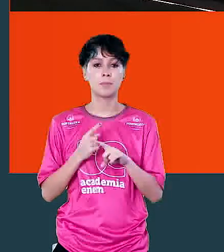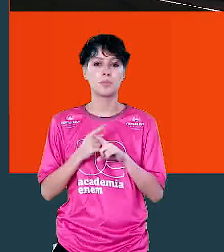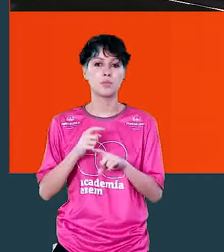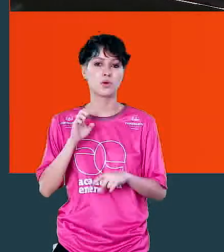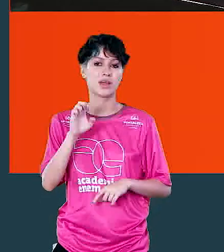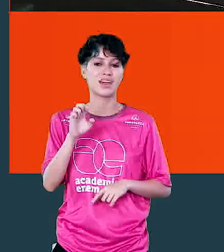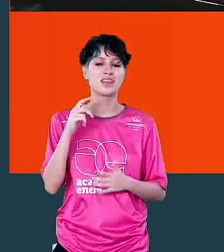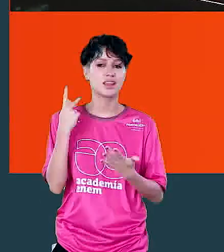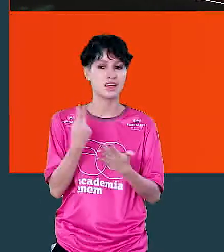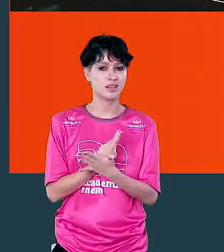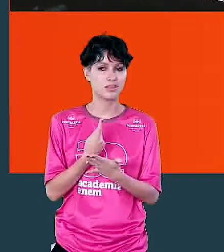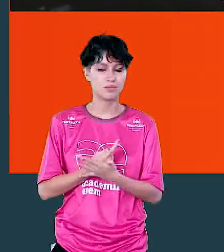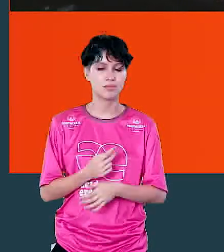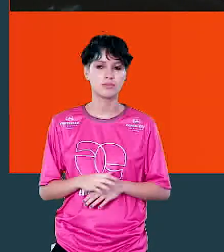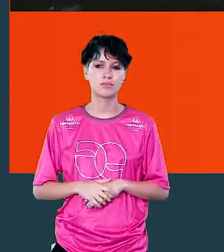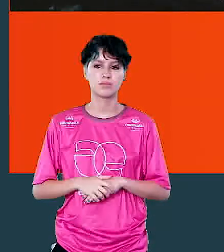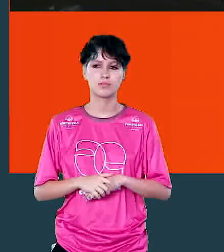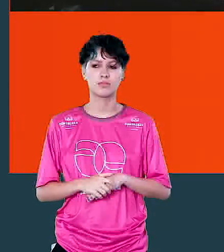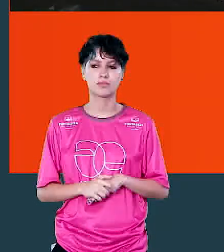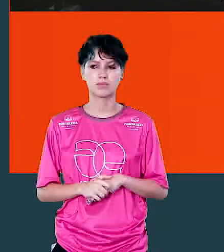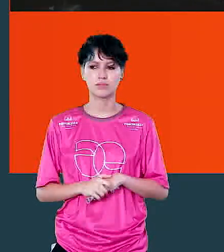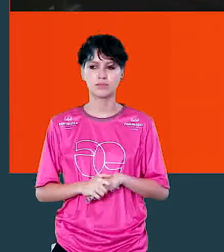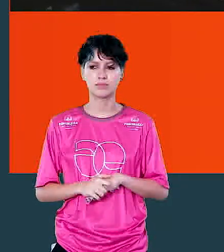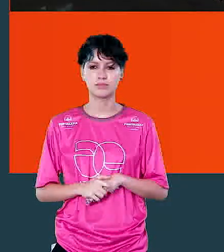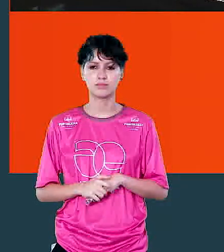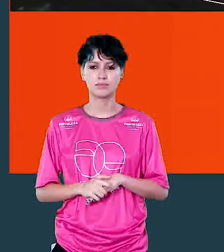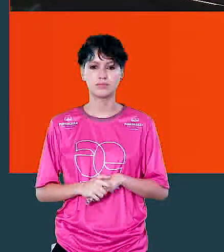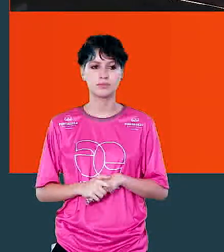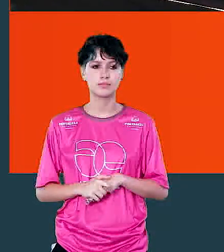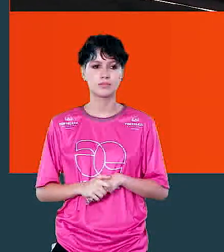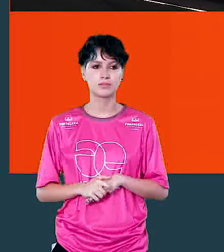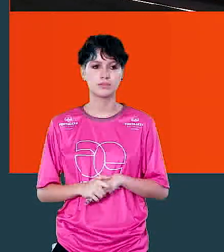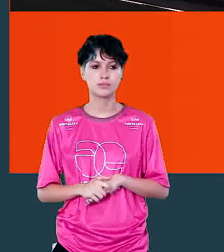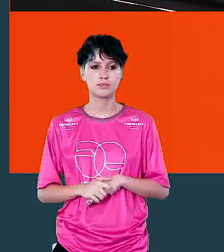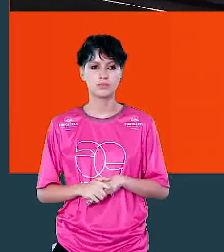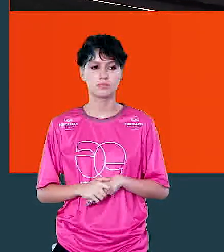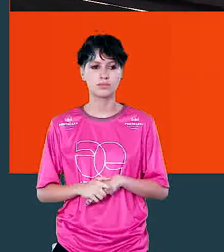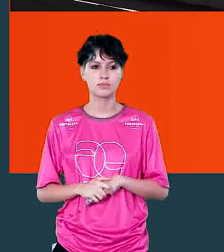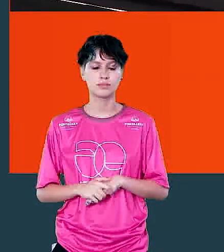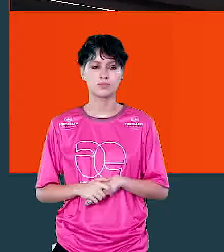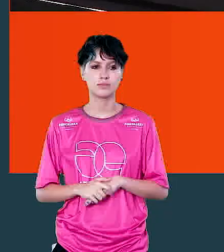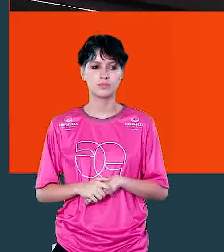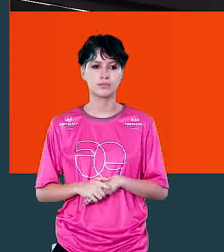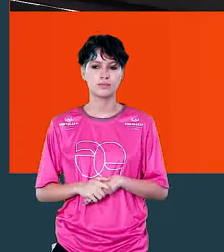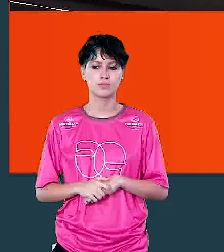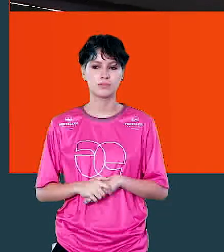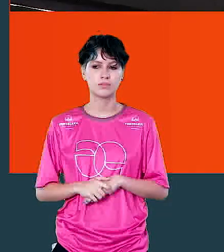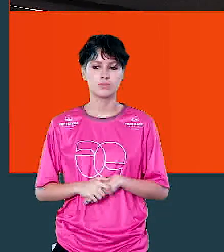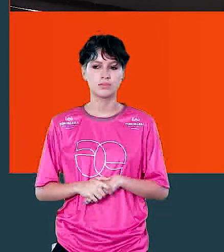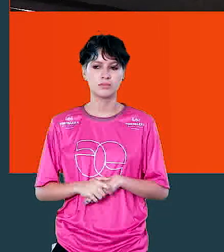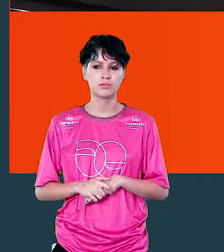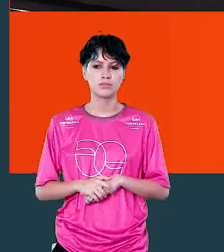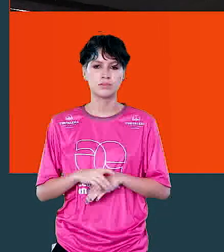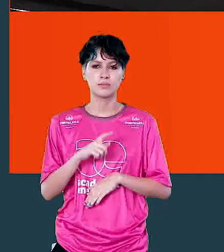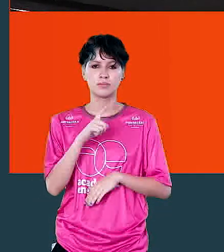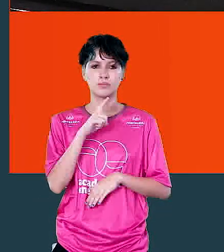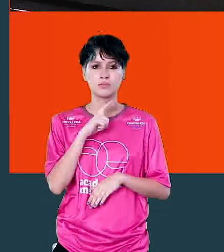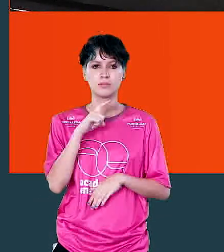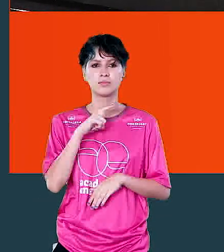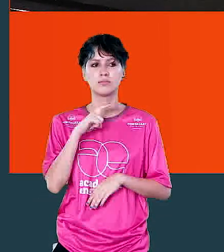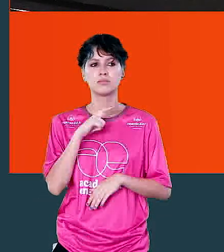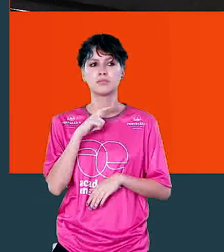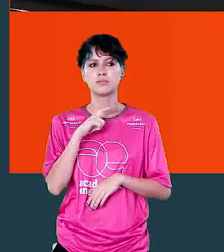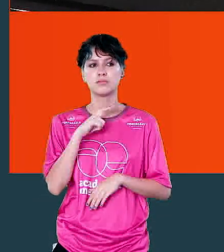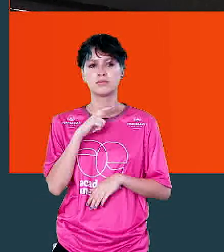Qual o erro que tem na letra E? Vou ler. Tem cadeia pequena e